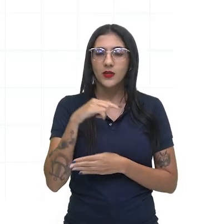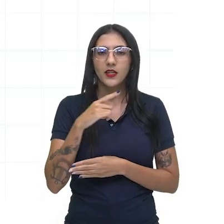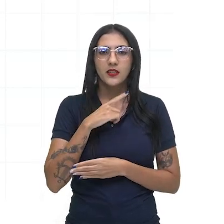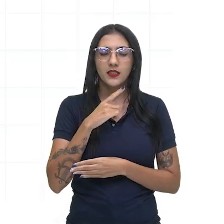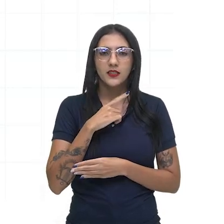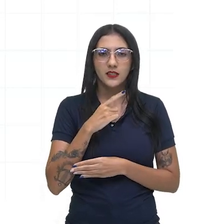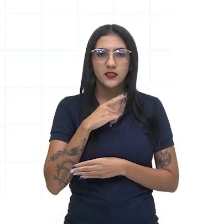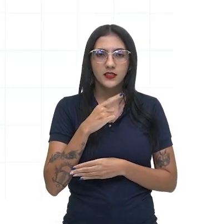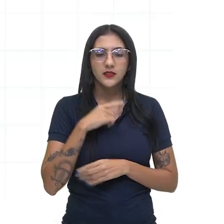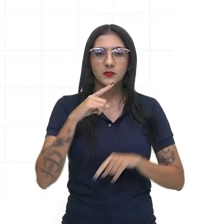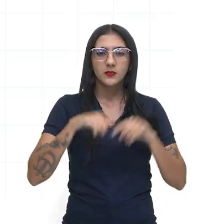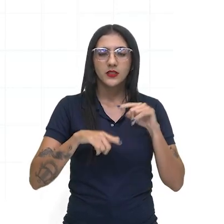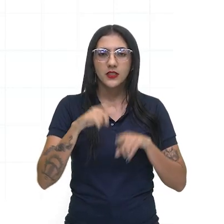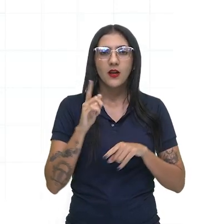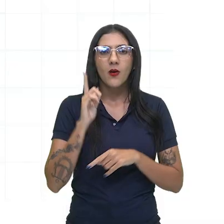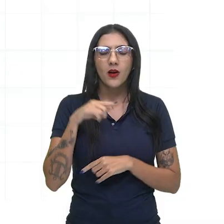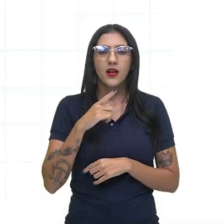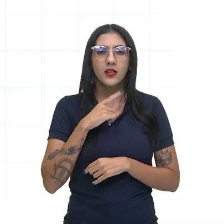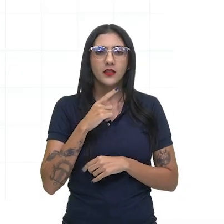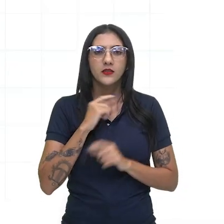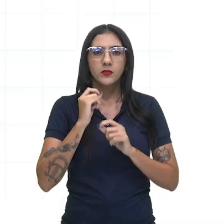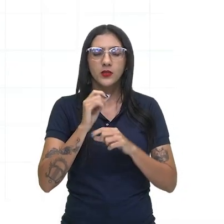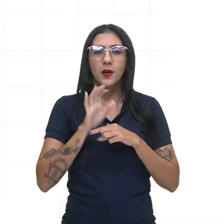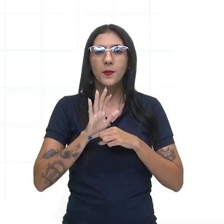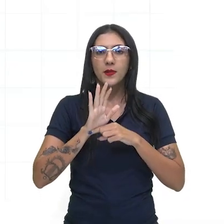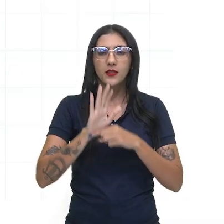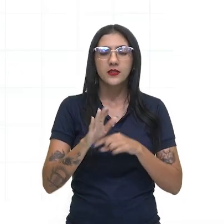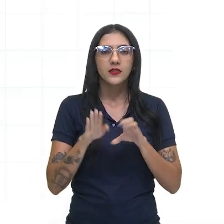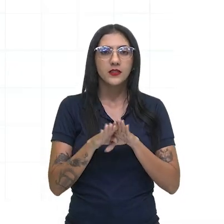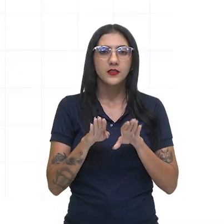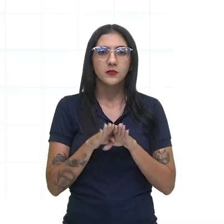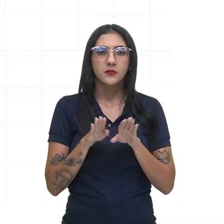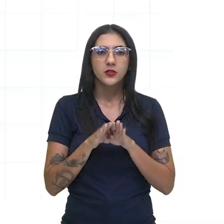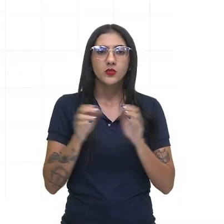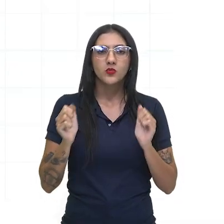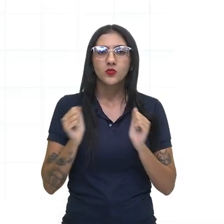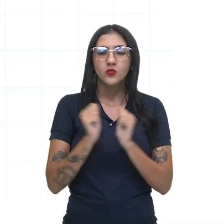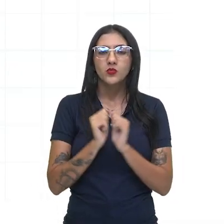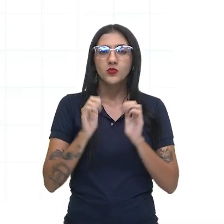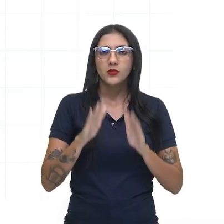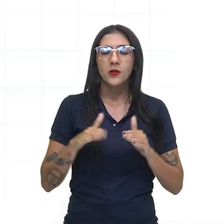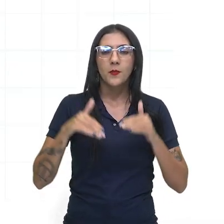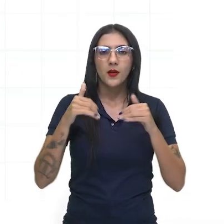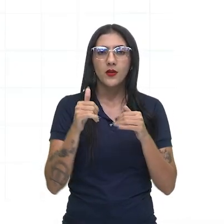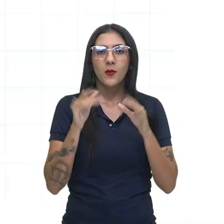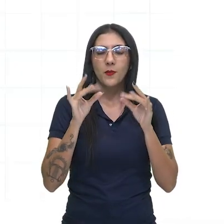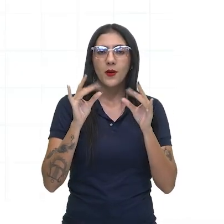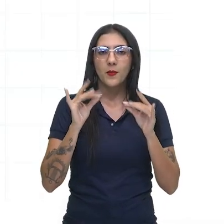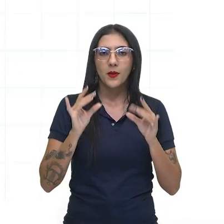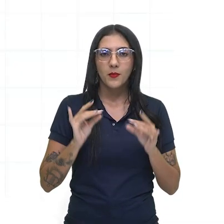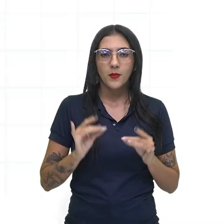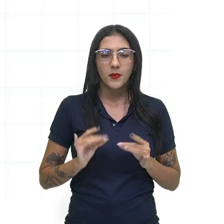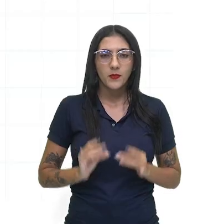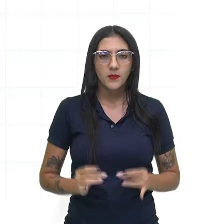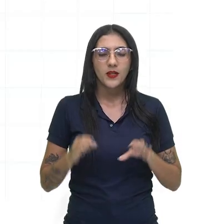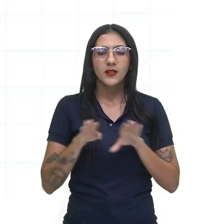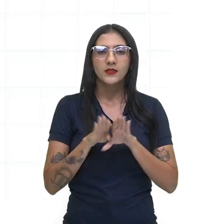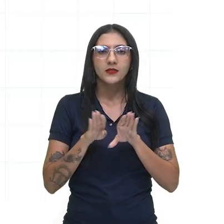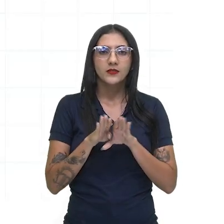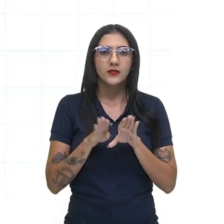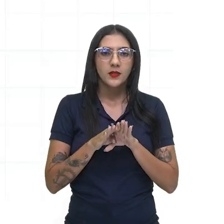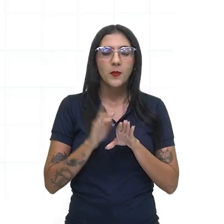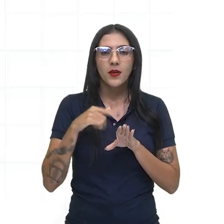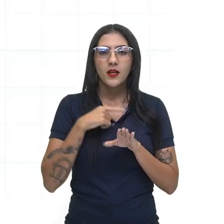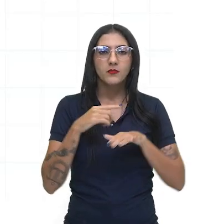a matéria ela apresenta uma menor união das moléculas e um grau mais elevado